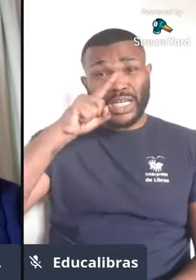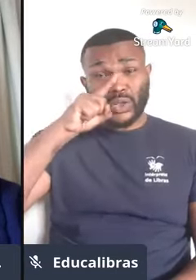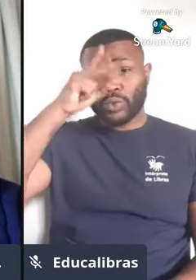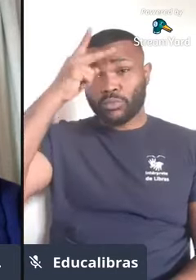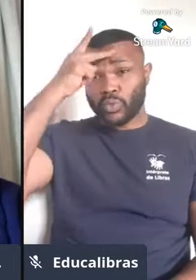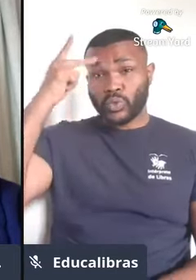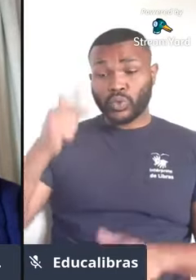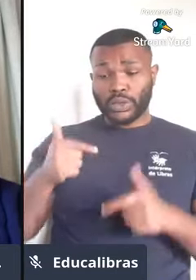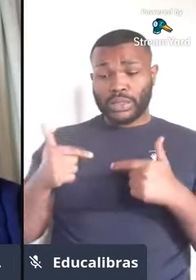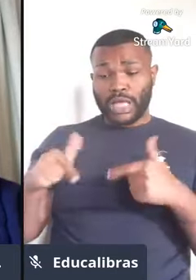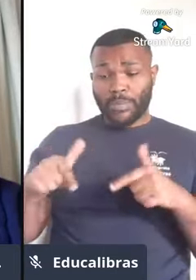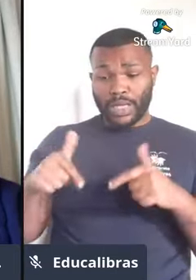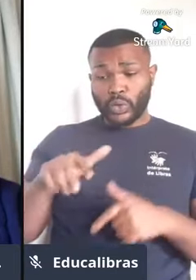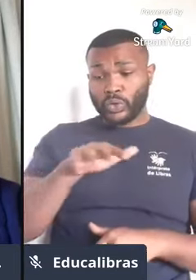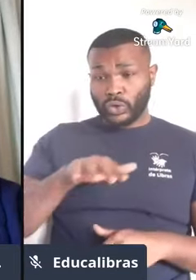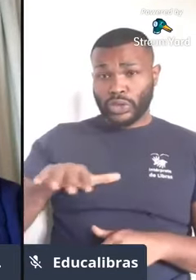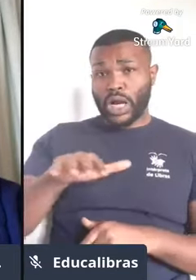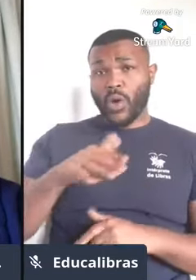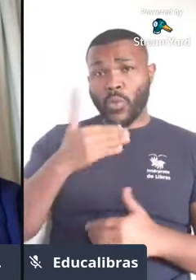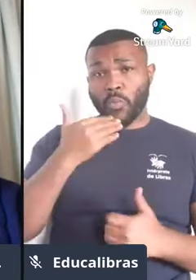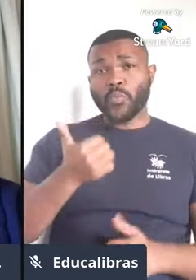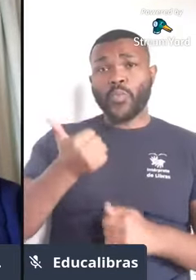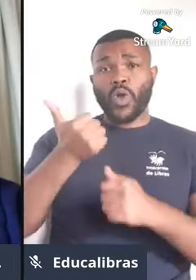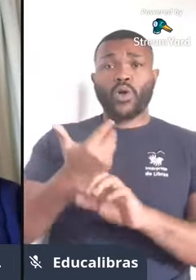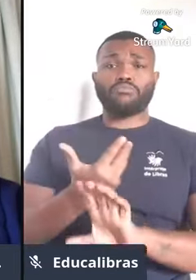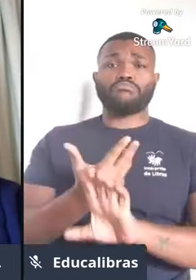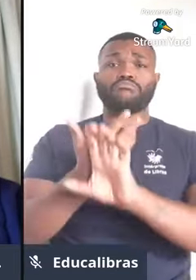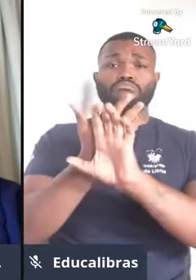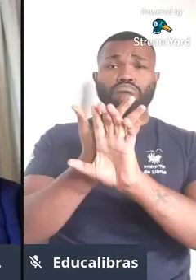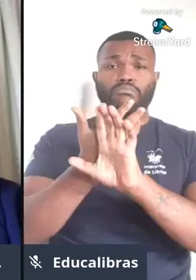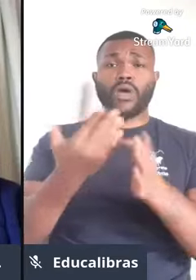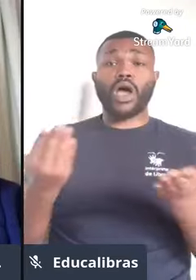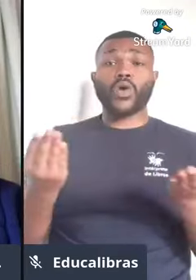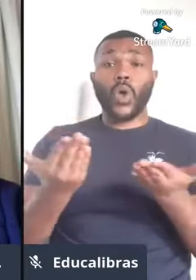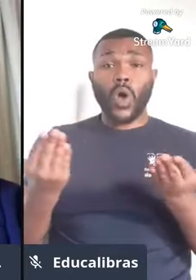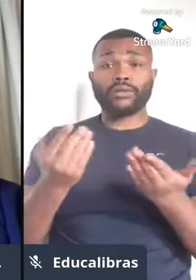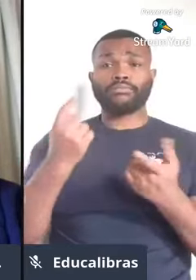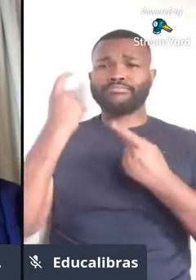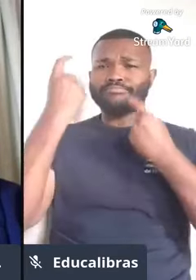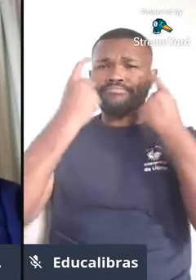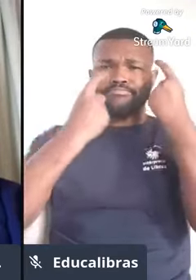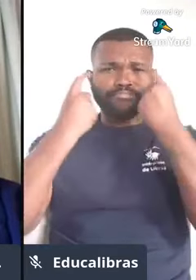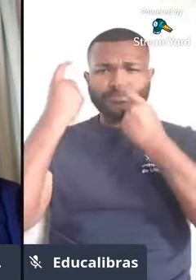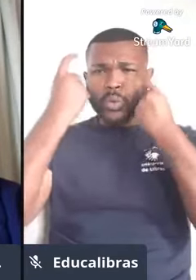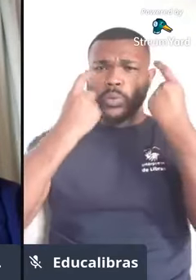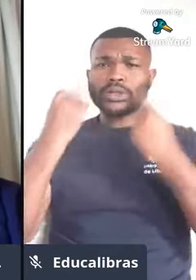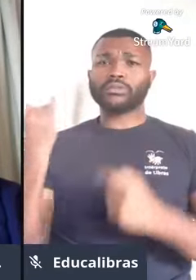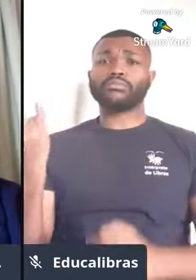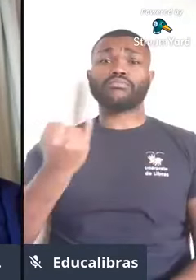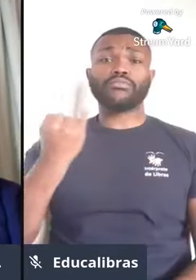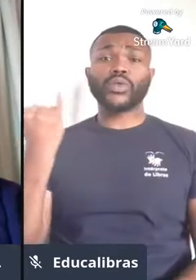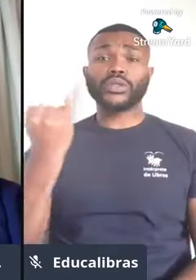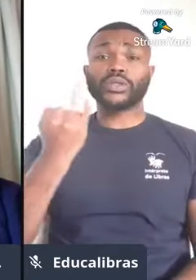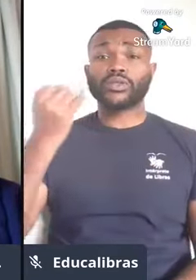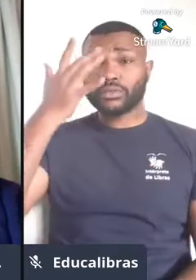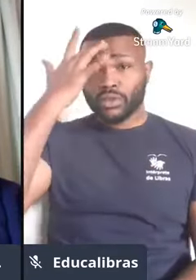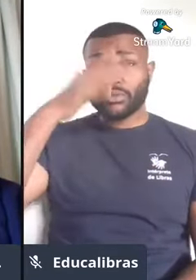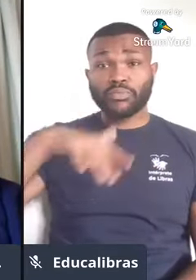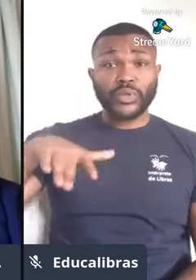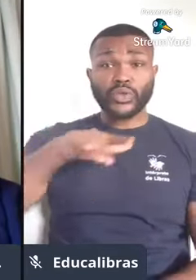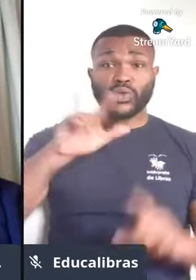de um modo geral. Eu diria que essa preocupação é particularmente importante para pessoas com deficiência